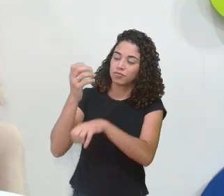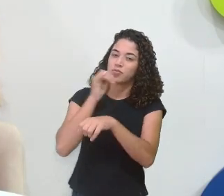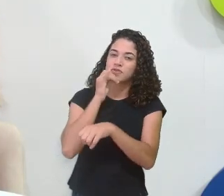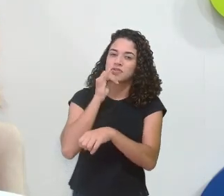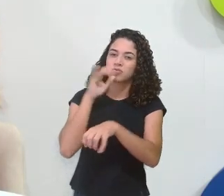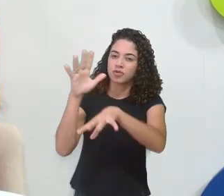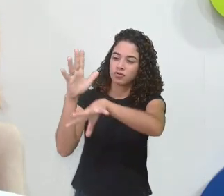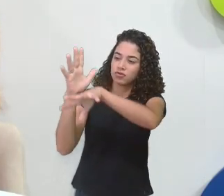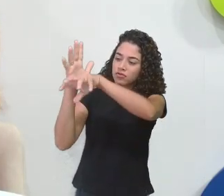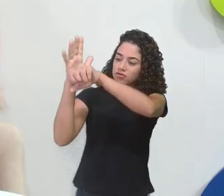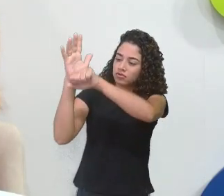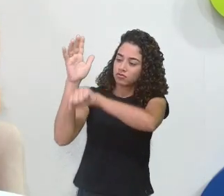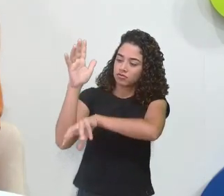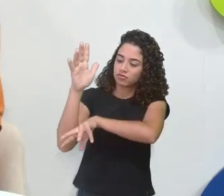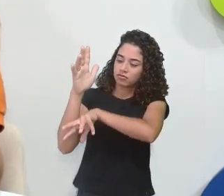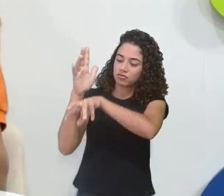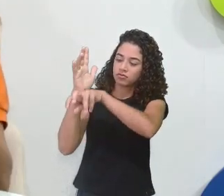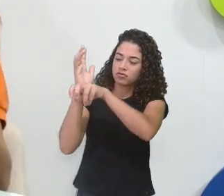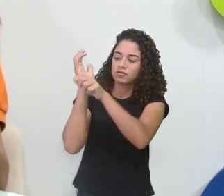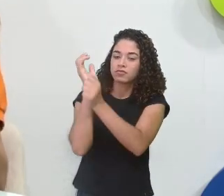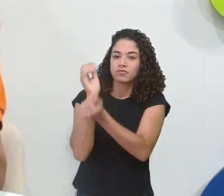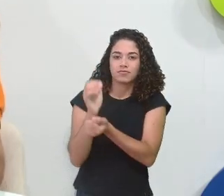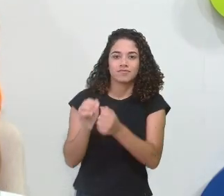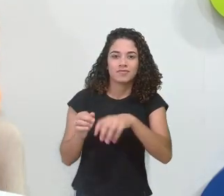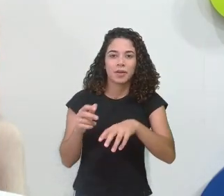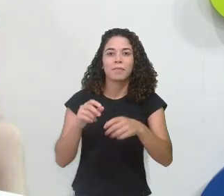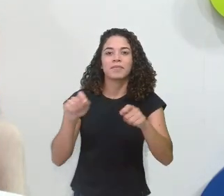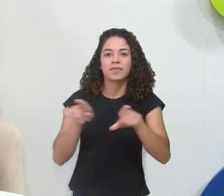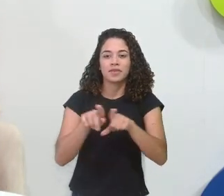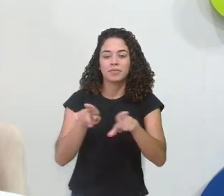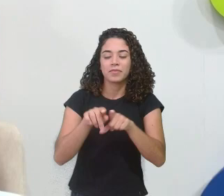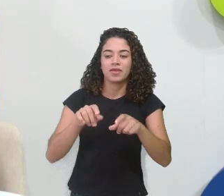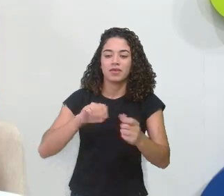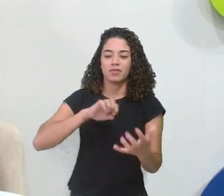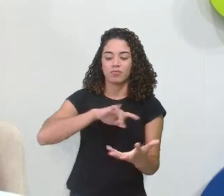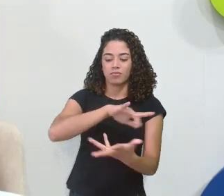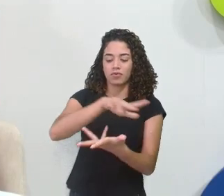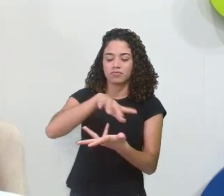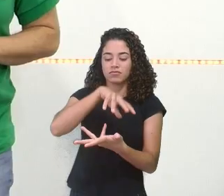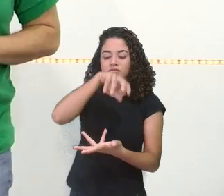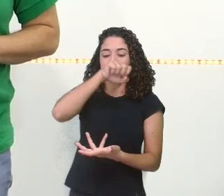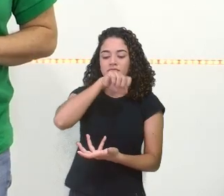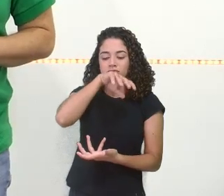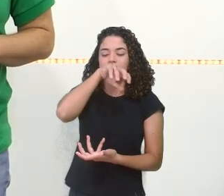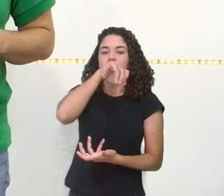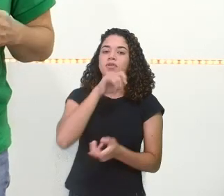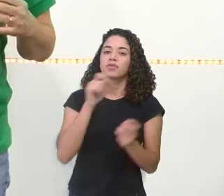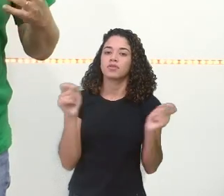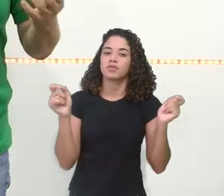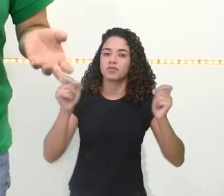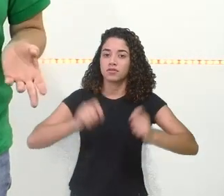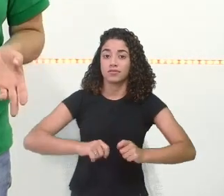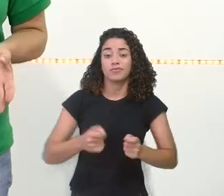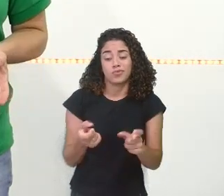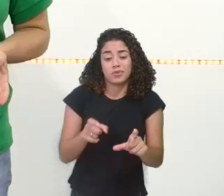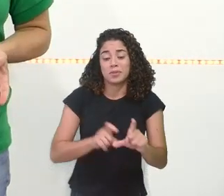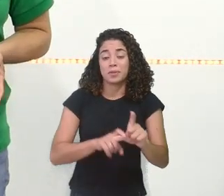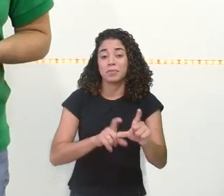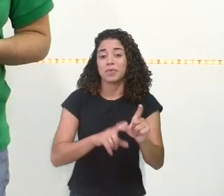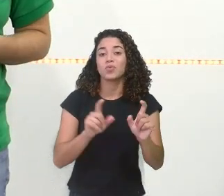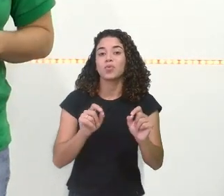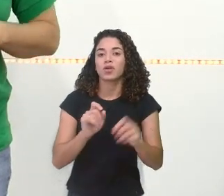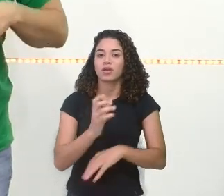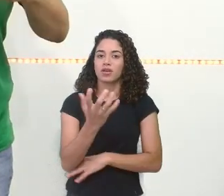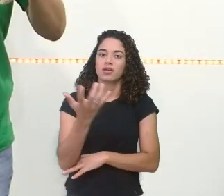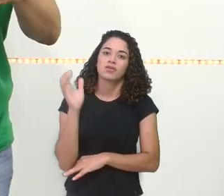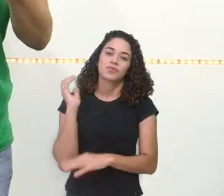árvores, nós podemos dizer que elas são o pulmão do mundo, não é? Isso, exatamente. Muito bom. A gente depende muito da natureza. Isso.